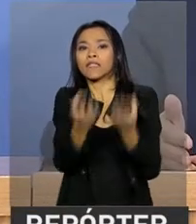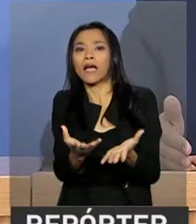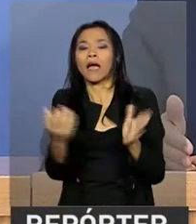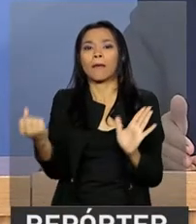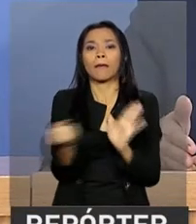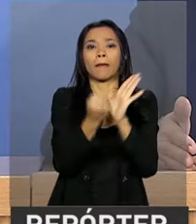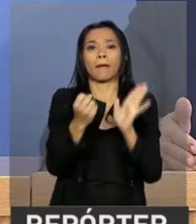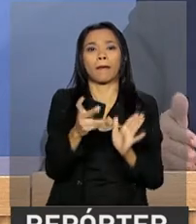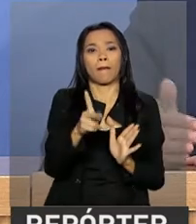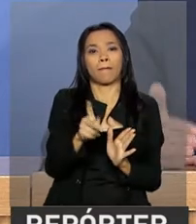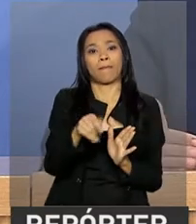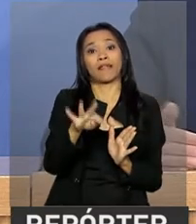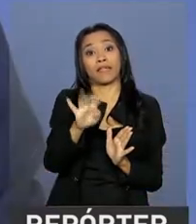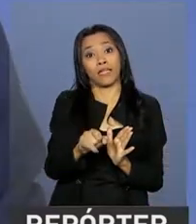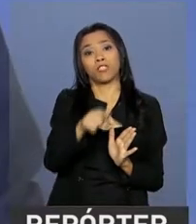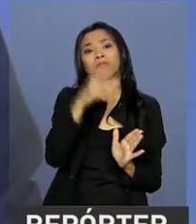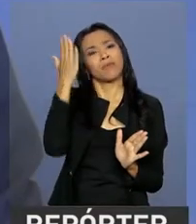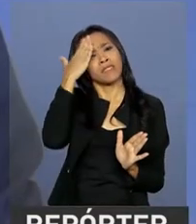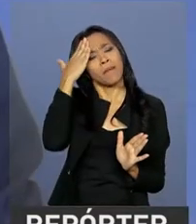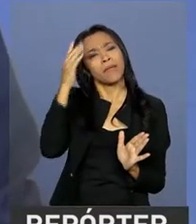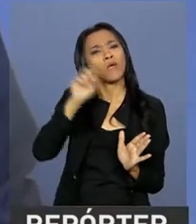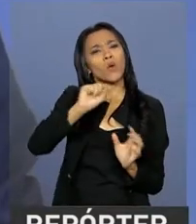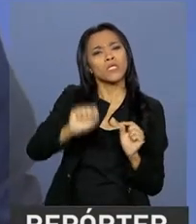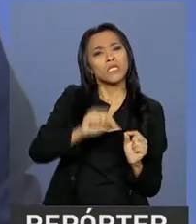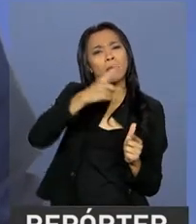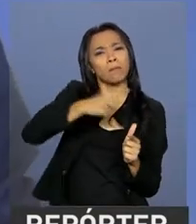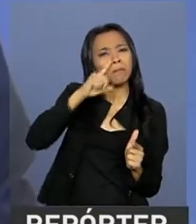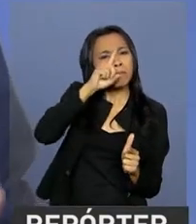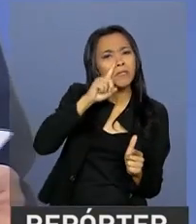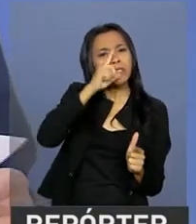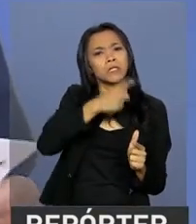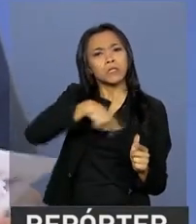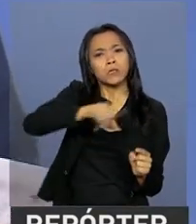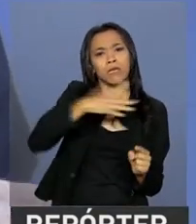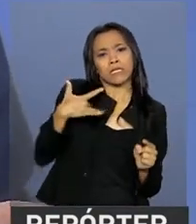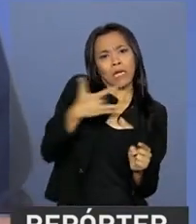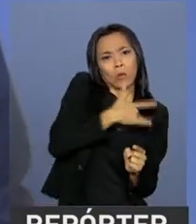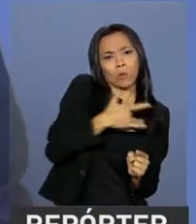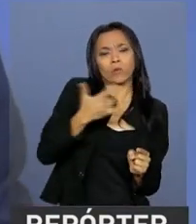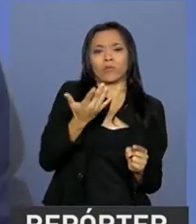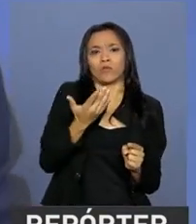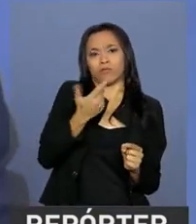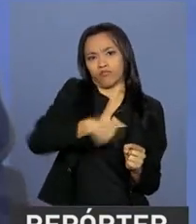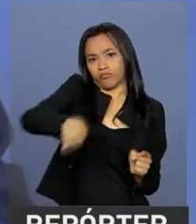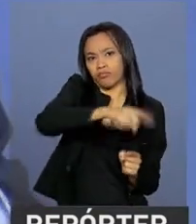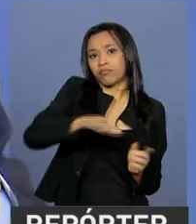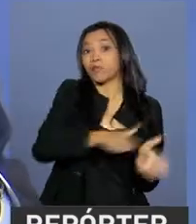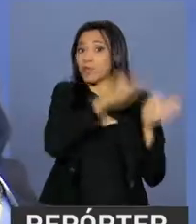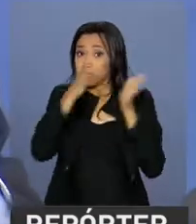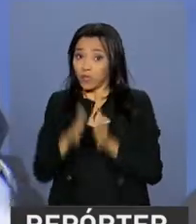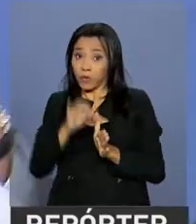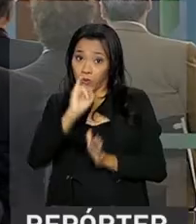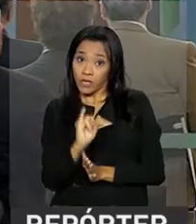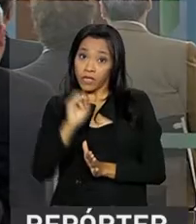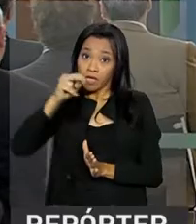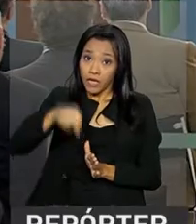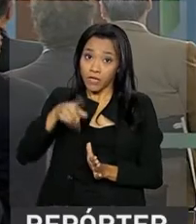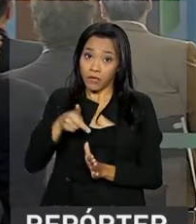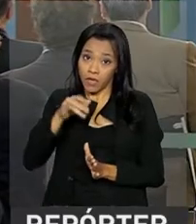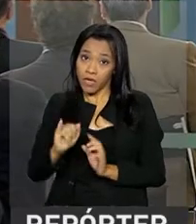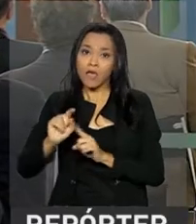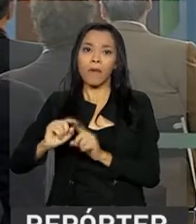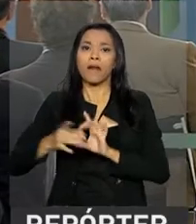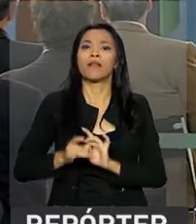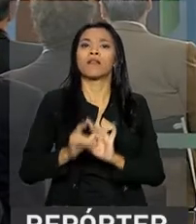impactos à saúde pública já o inpp ii vai analisar os critérios para a concessão de patentes como a